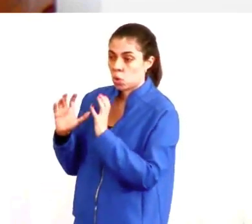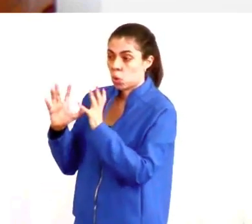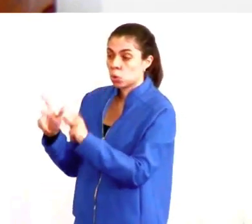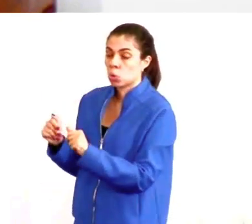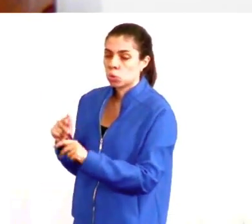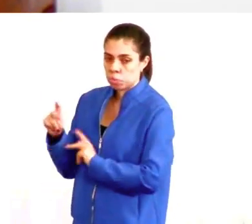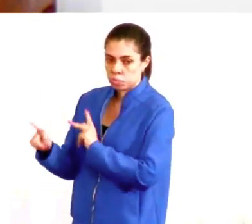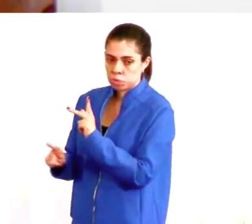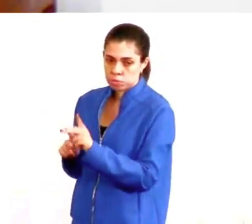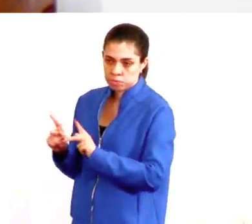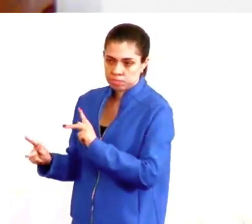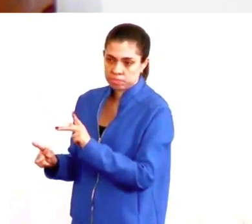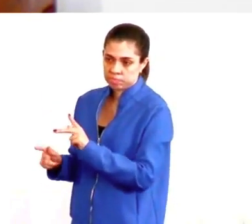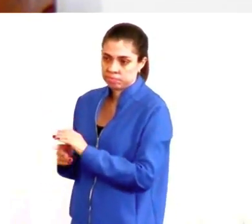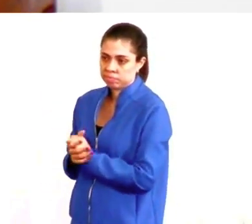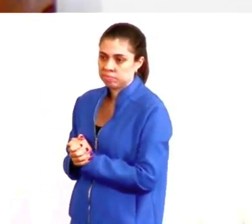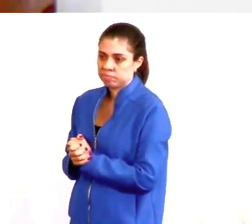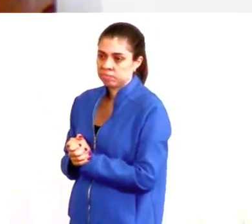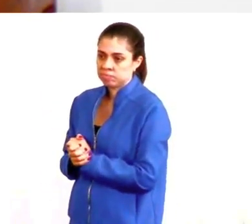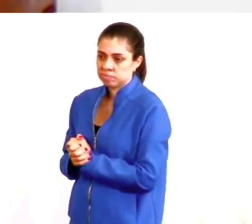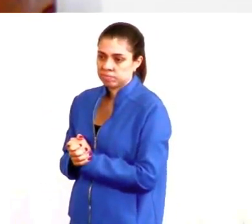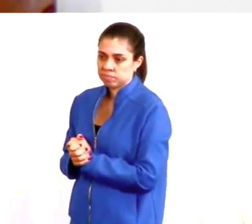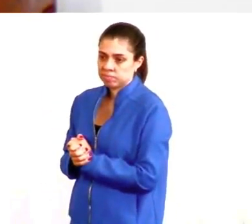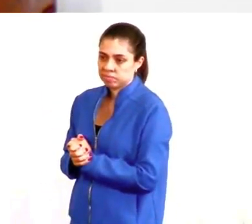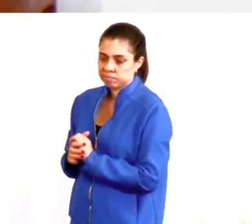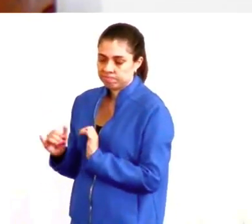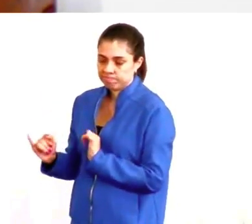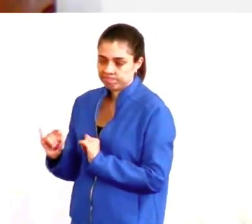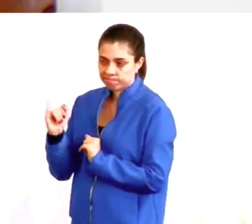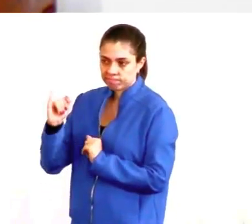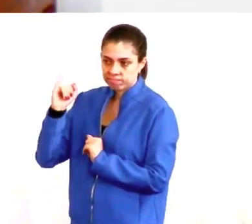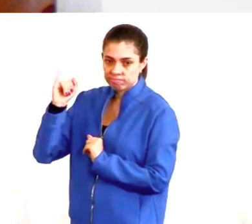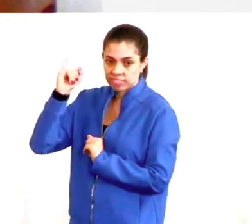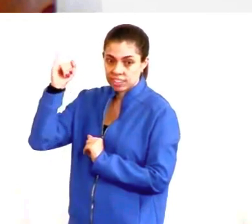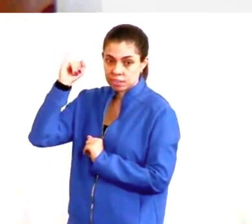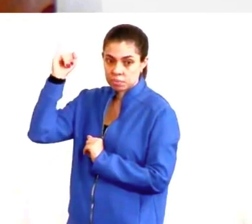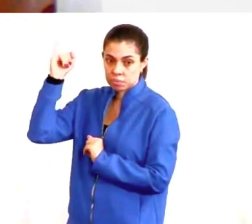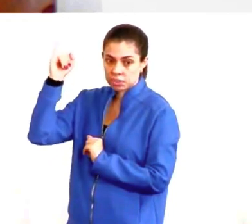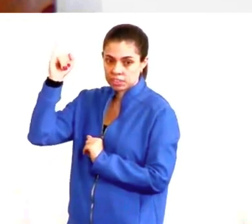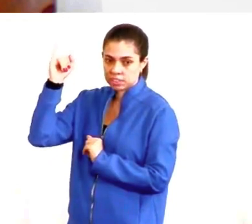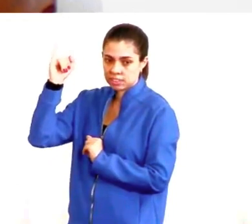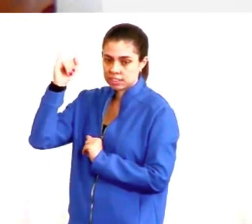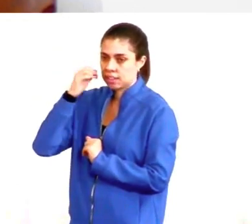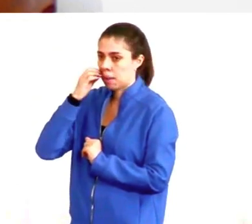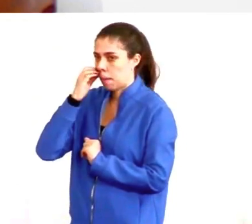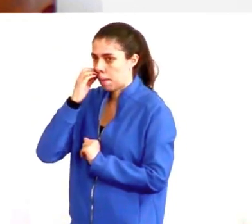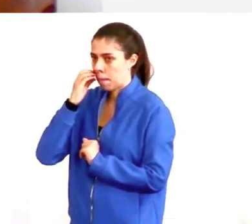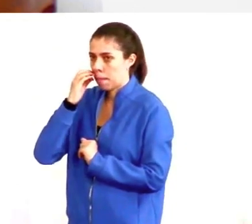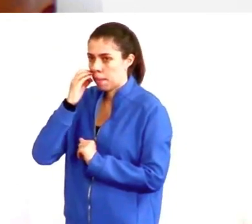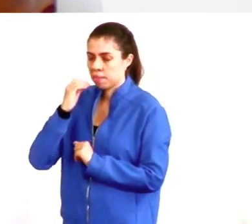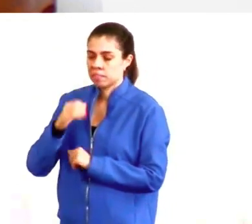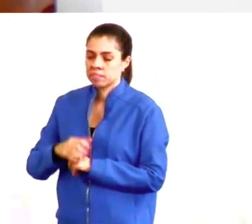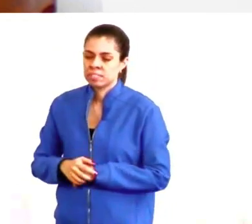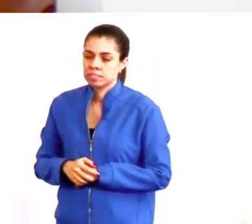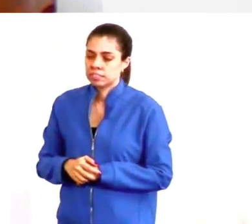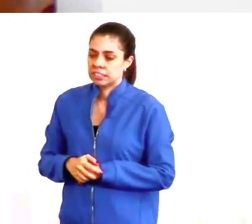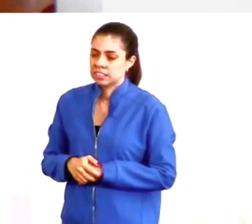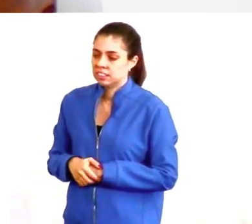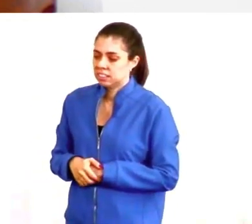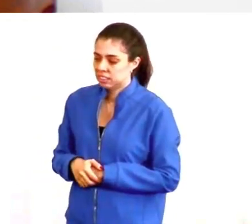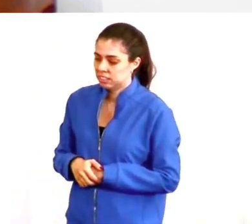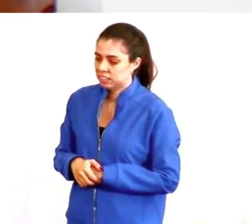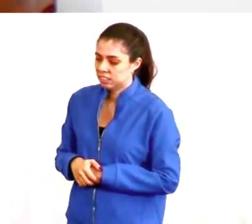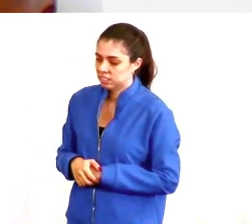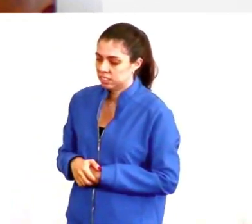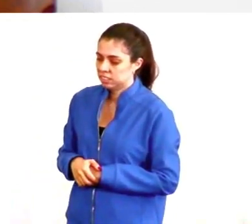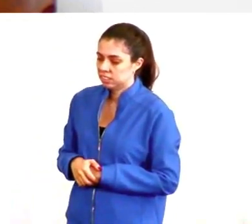troncos. A importância de fazer a vontade de Deus, a promessa da pessoa, da presença de Cristo com